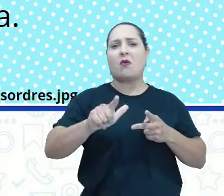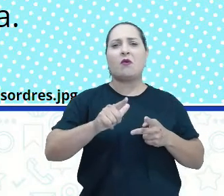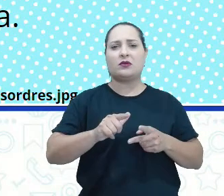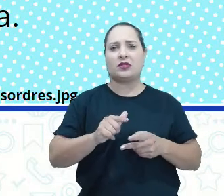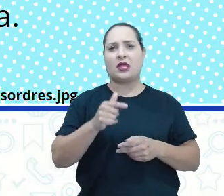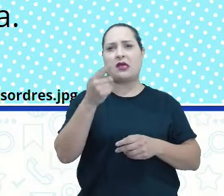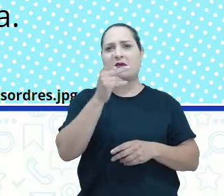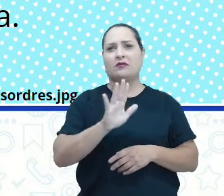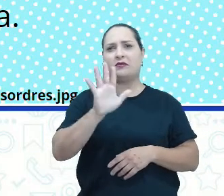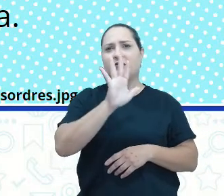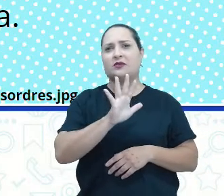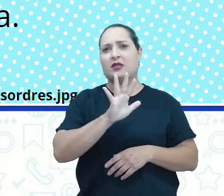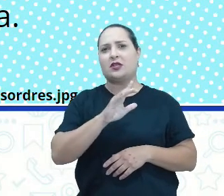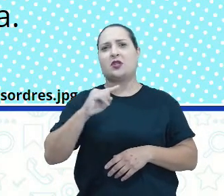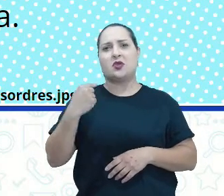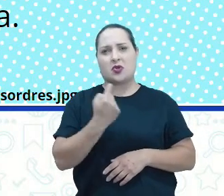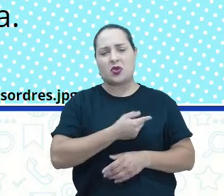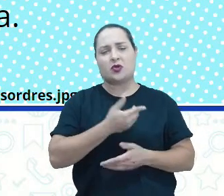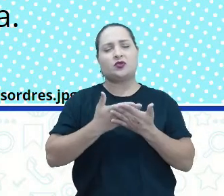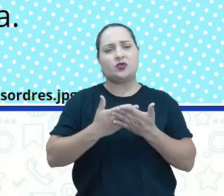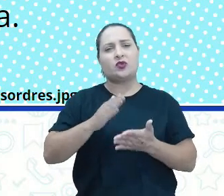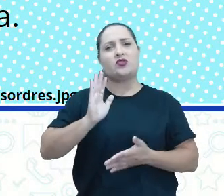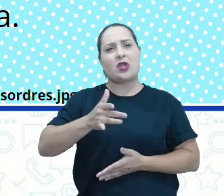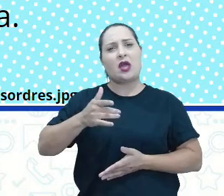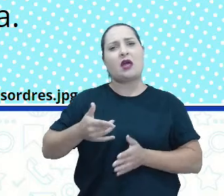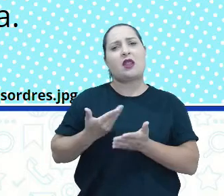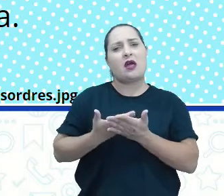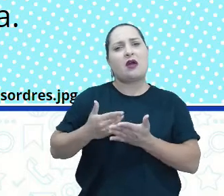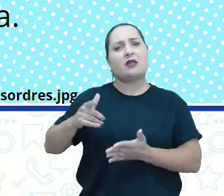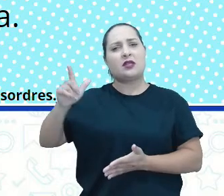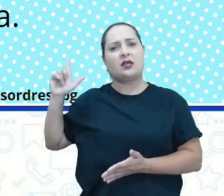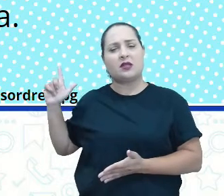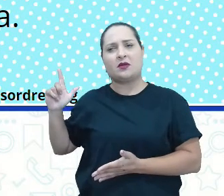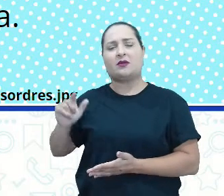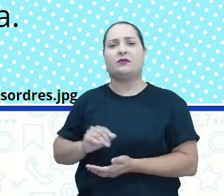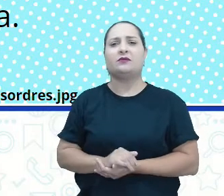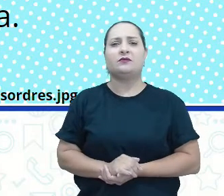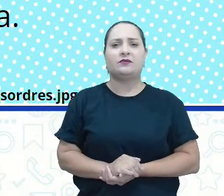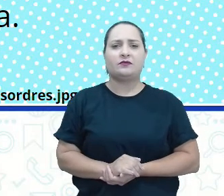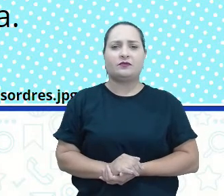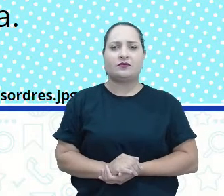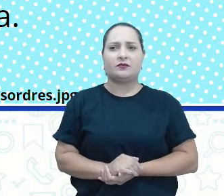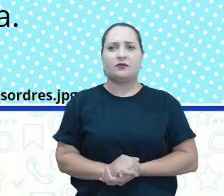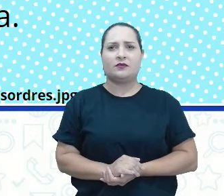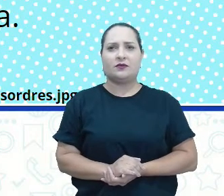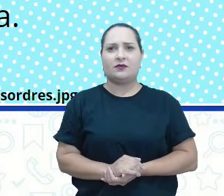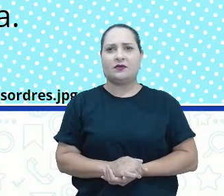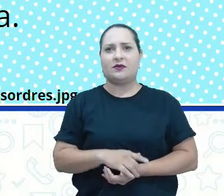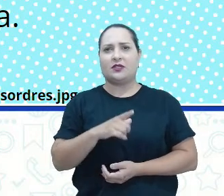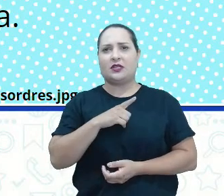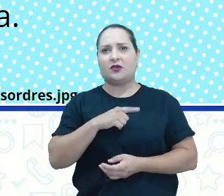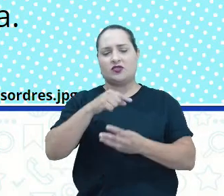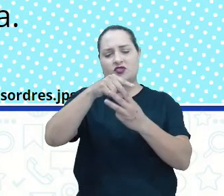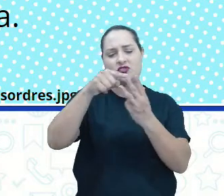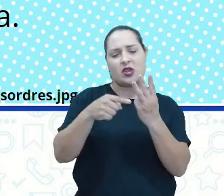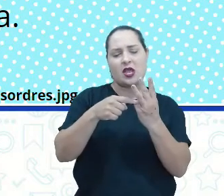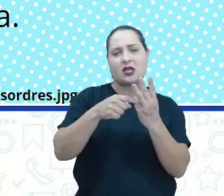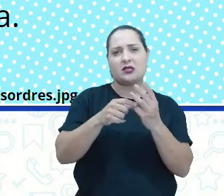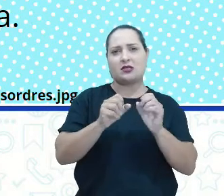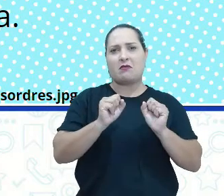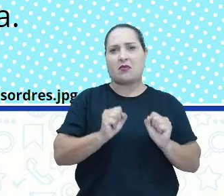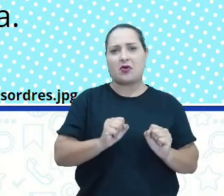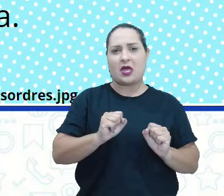charge que a gente trabalhou na aula anterior também, que é a charge que simboliza os três poderes, né, da